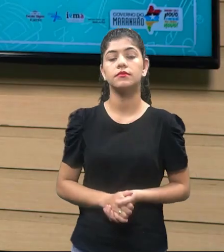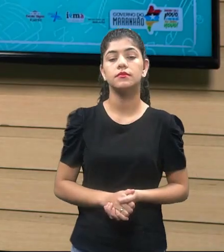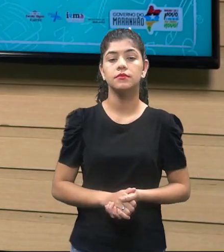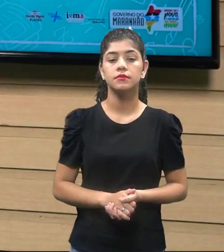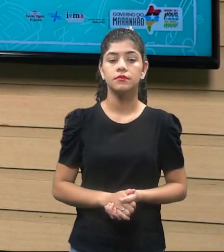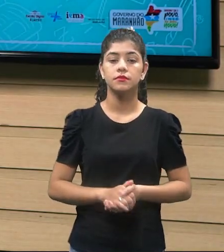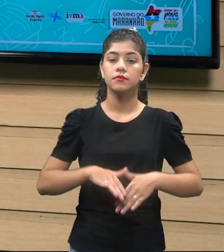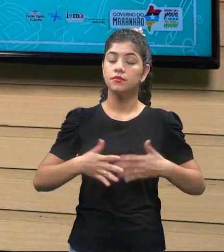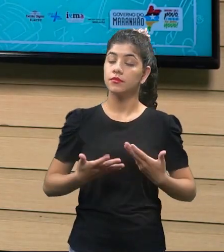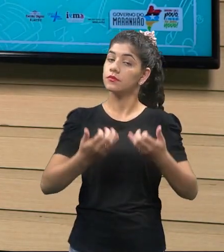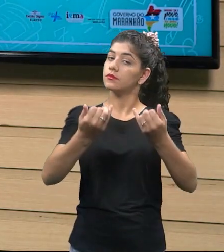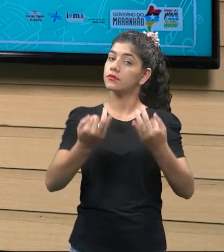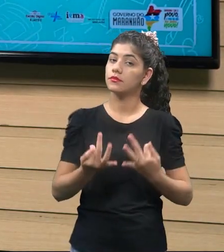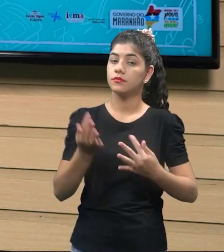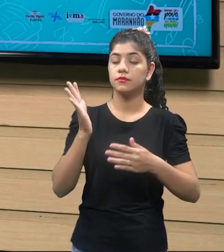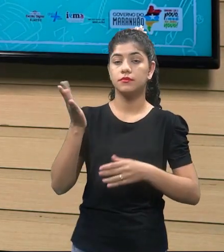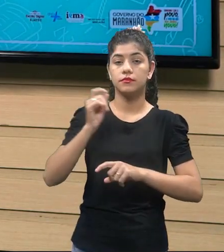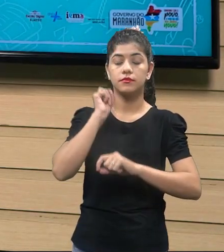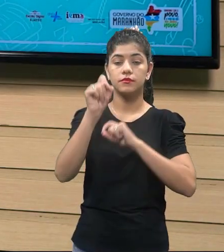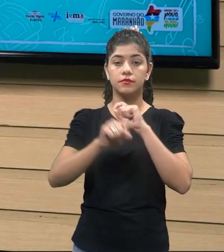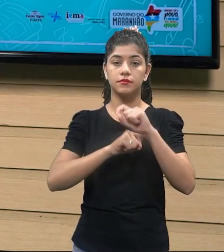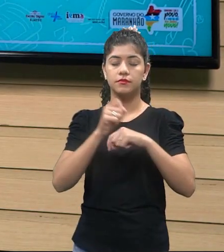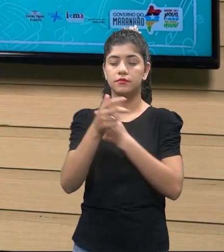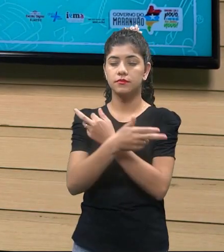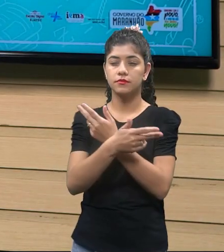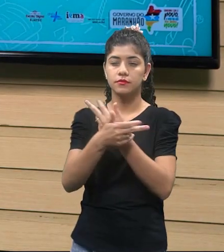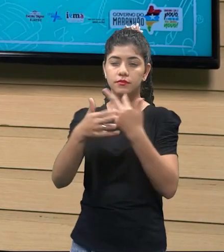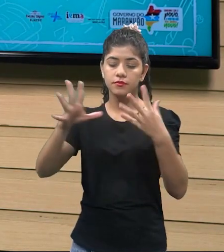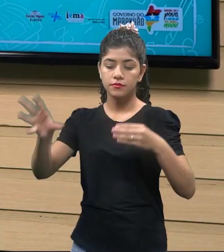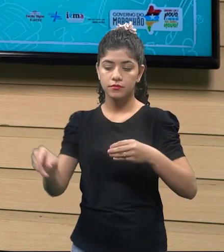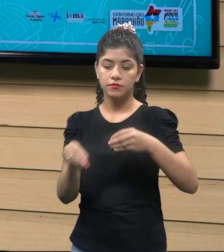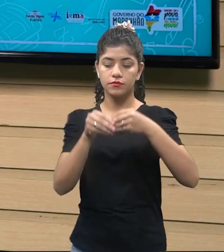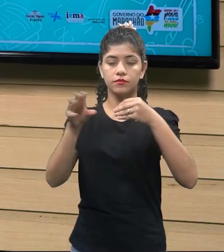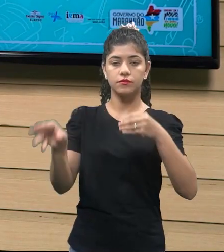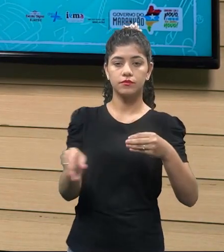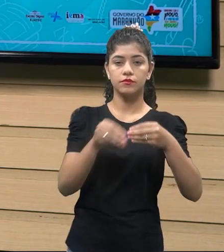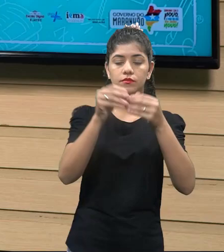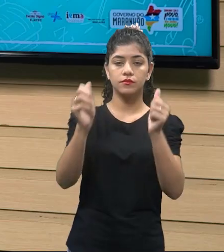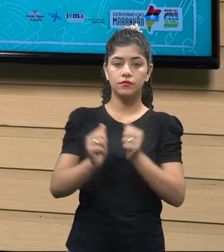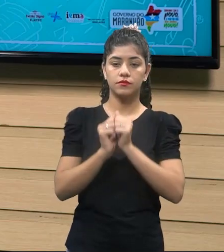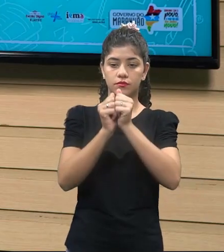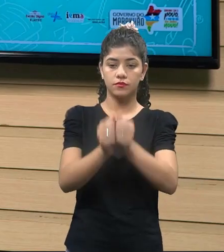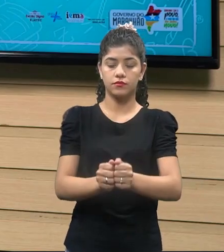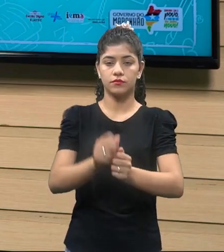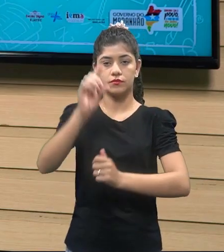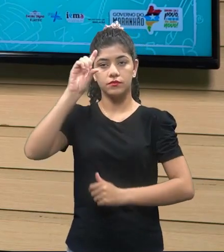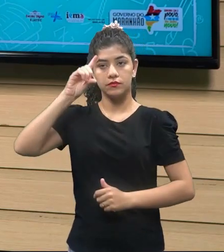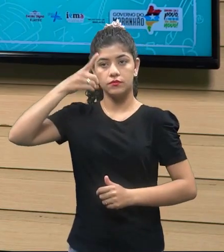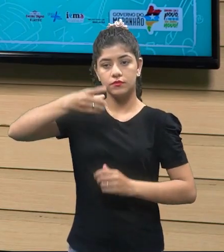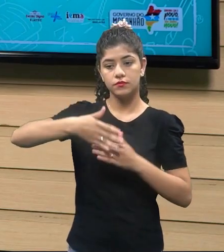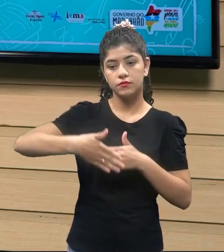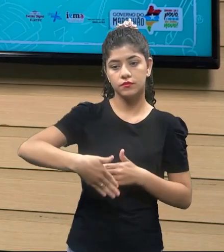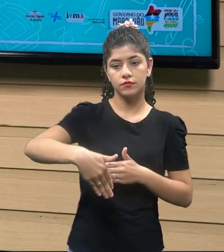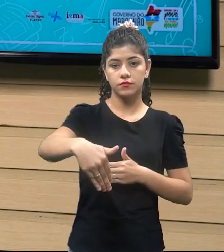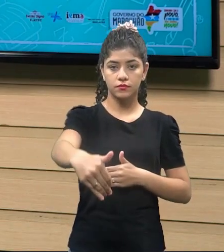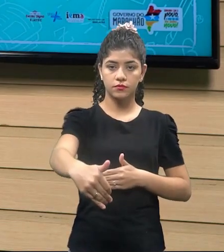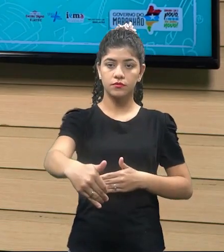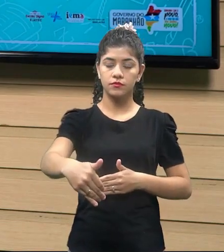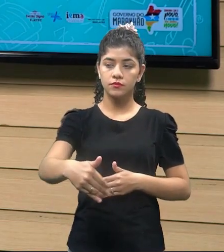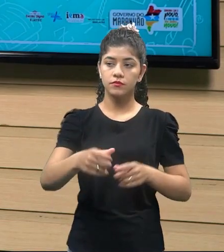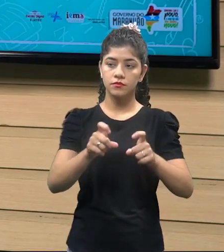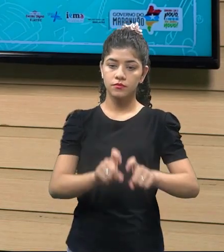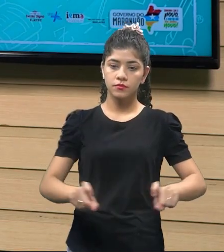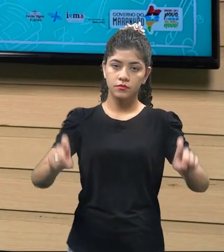Então, como eu falei, é uma combinação, é um conjunto de ordens numa sequência que o computador